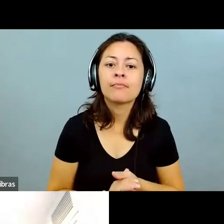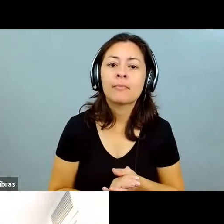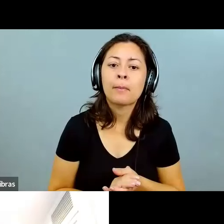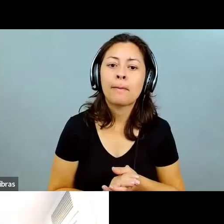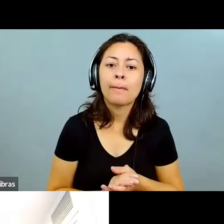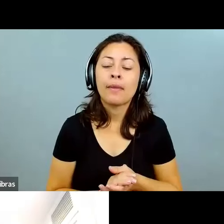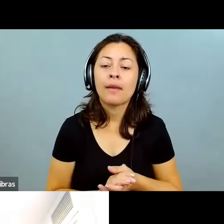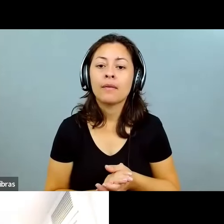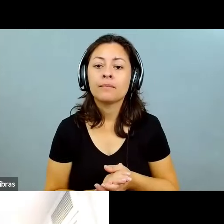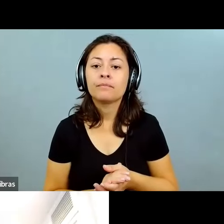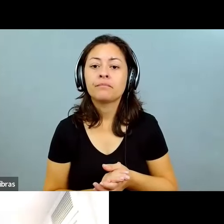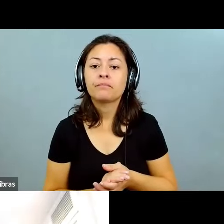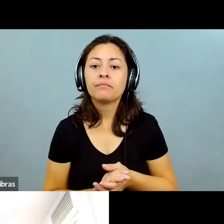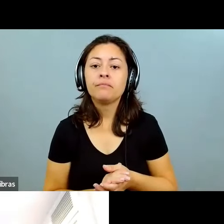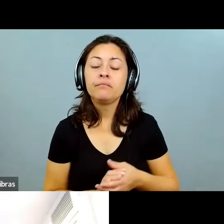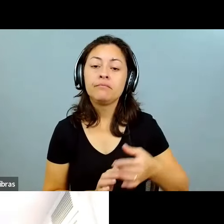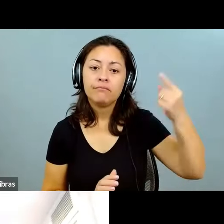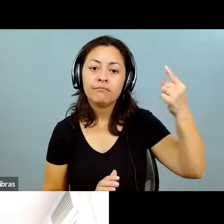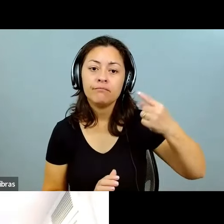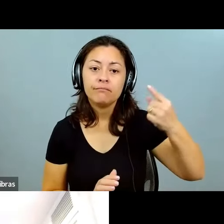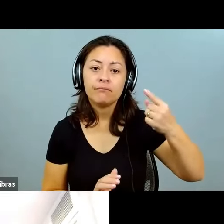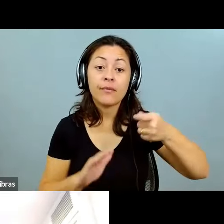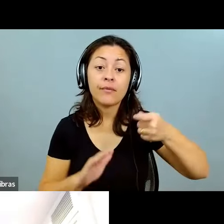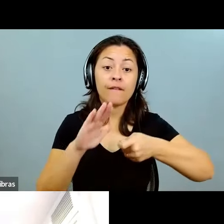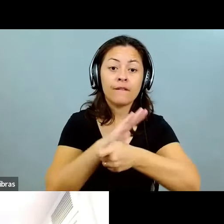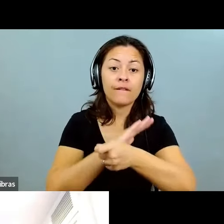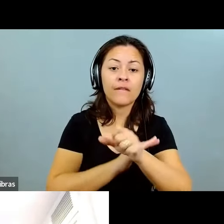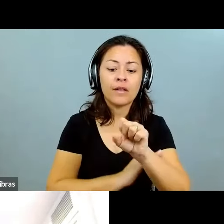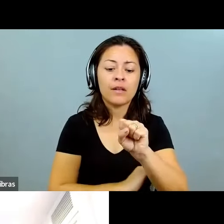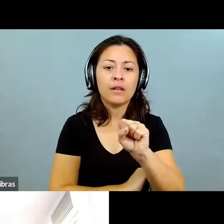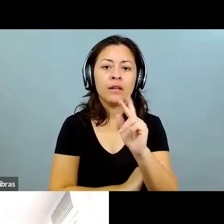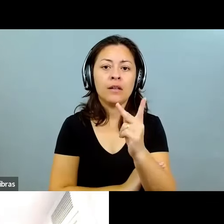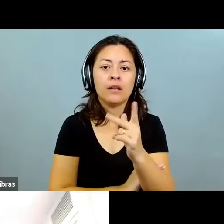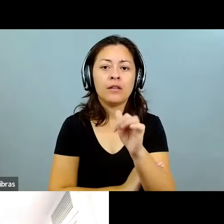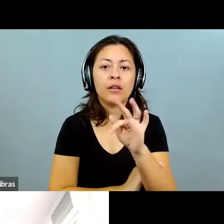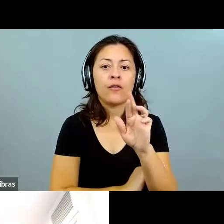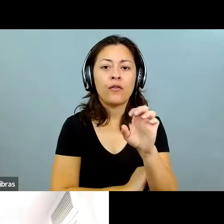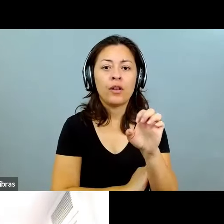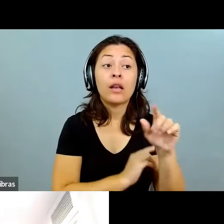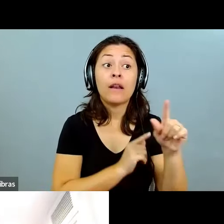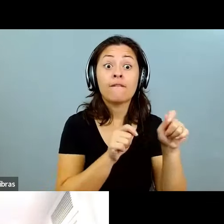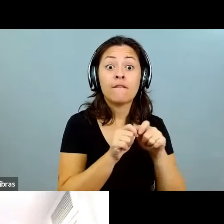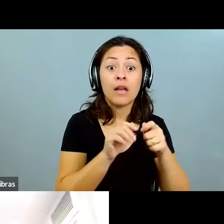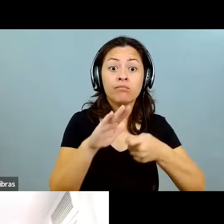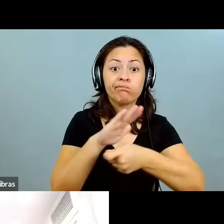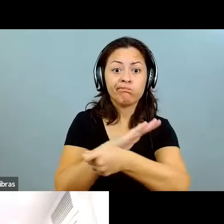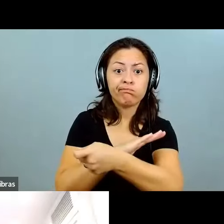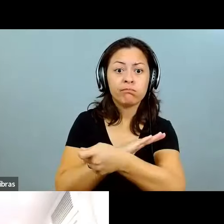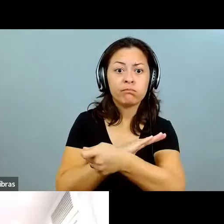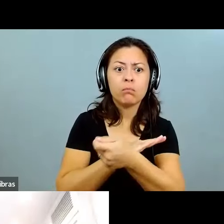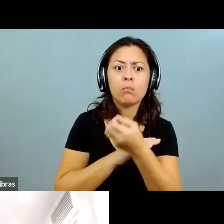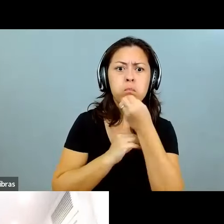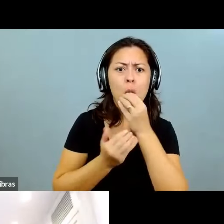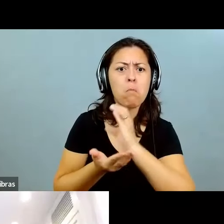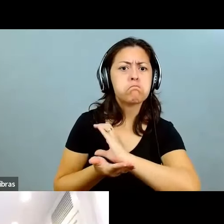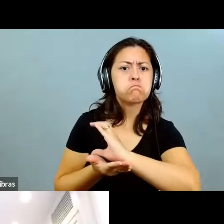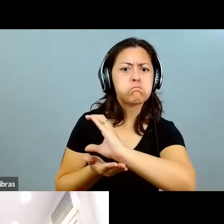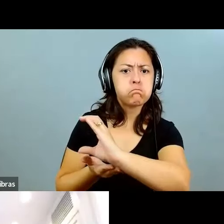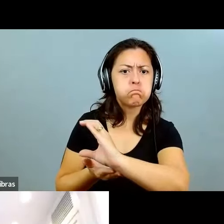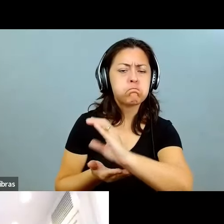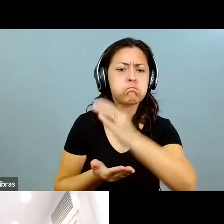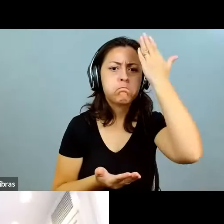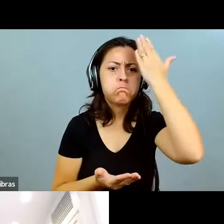item sobre a o investimento que o cheffer fez na slc agrícola eu reforço foi uma demonstração de confiança muito